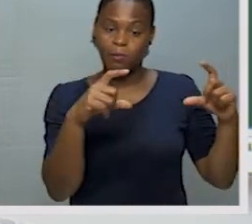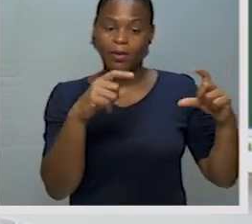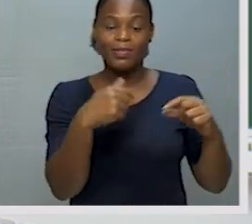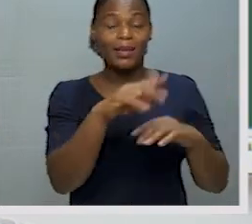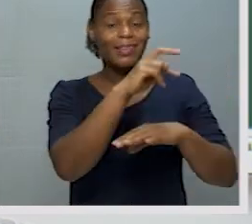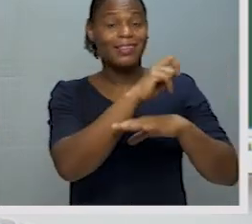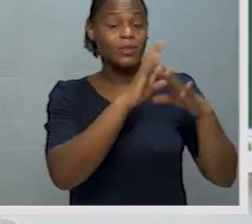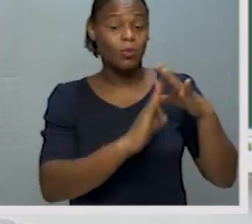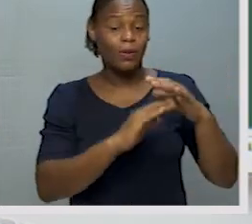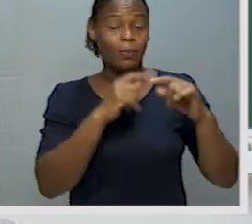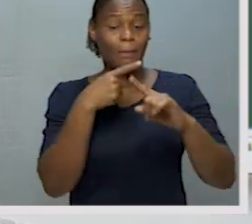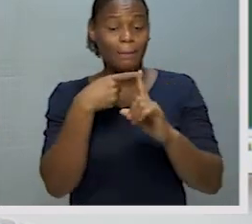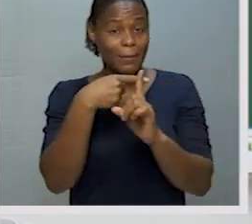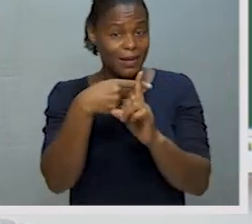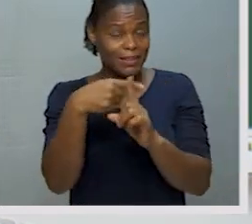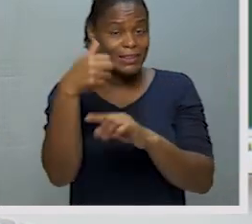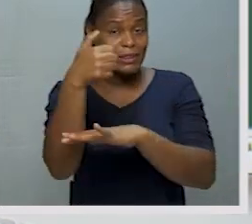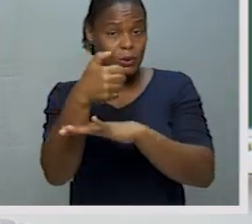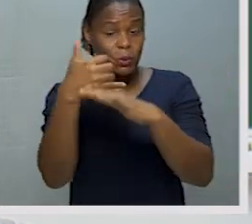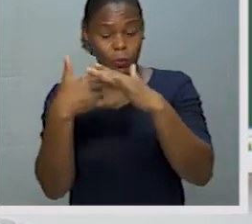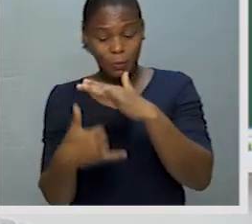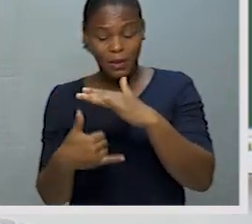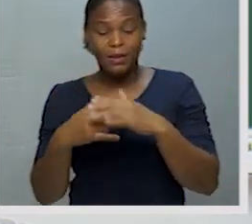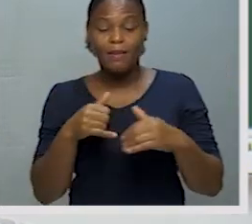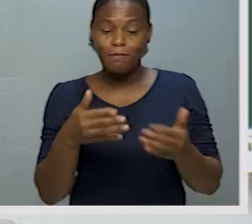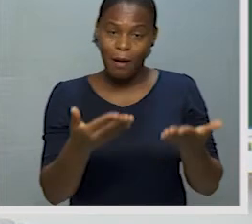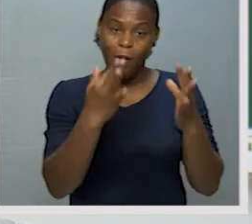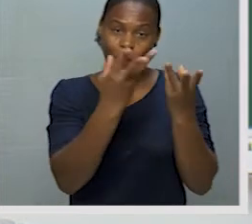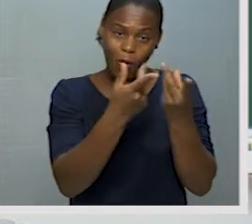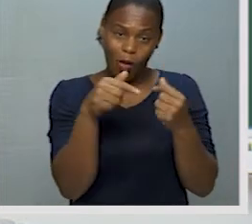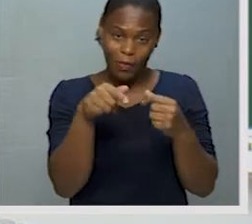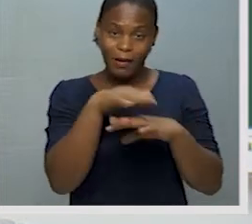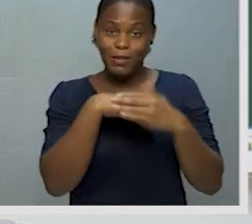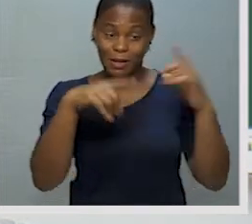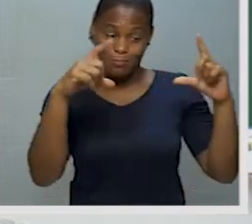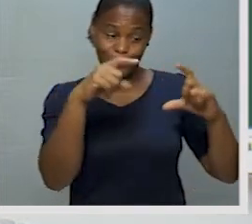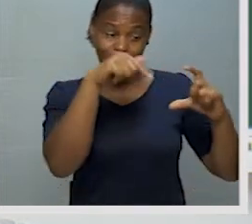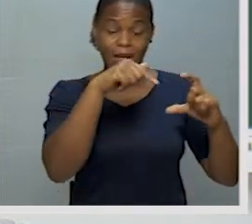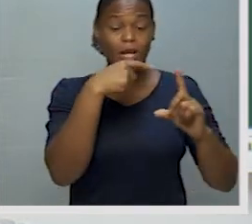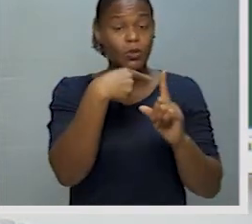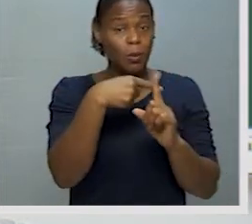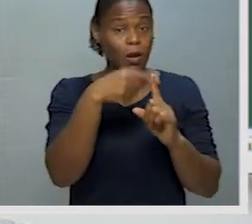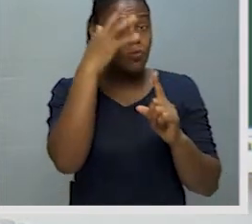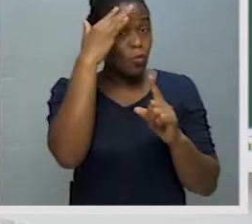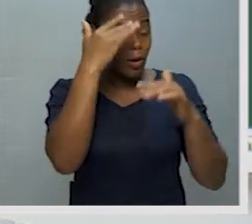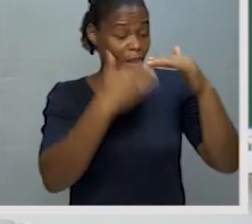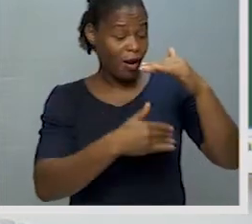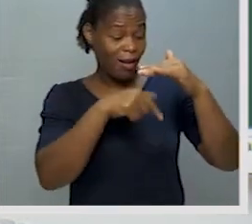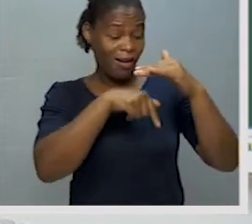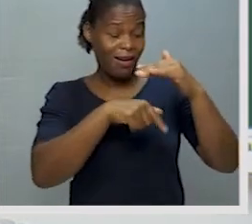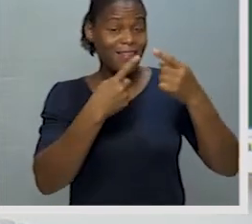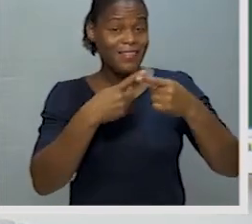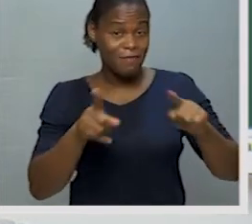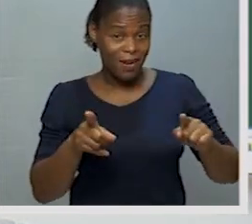temos 3/4 mais 5/2. Vamos efetuar esta operação. Portanto, é uma soma de frações